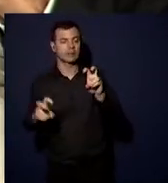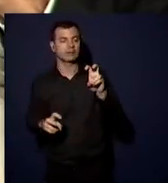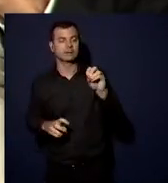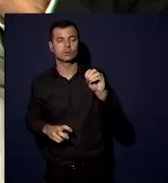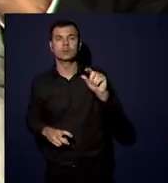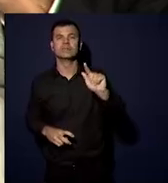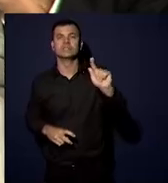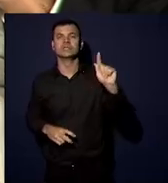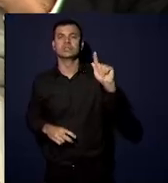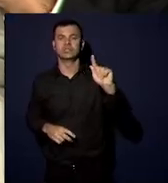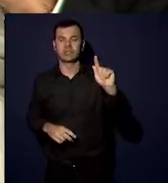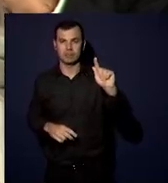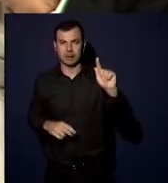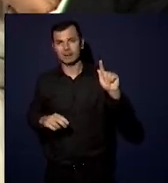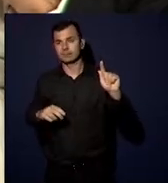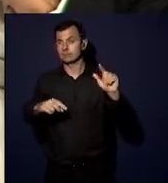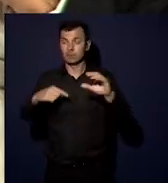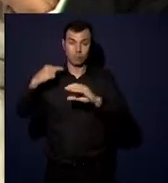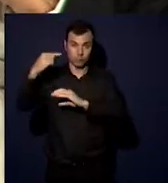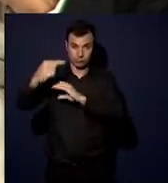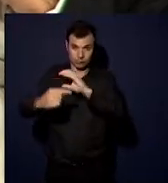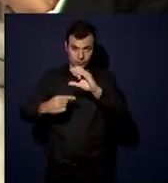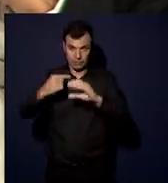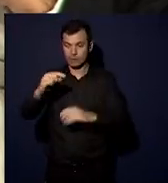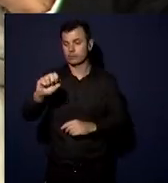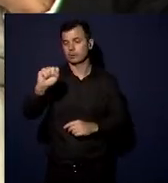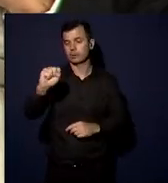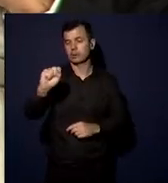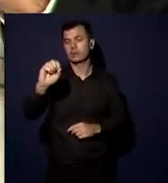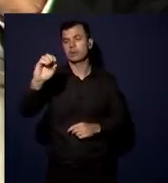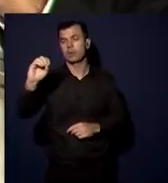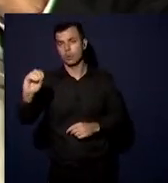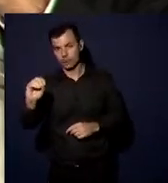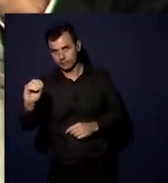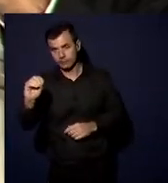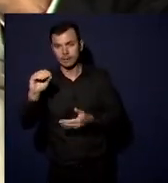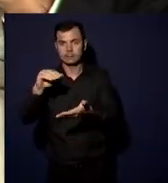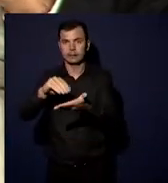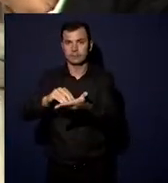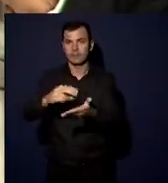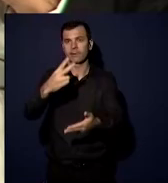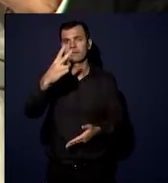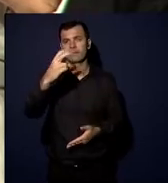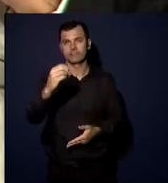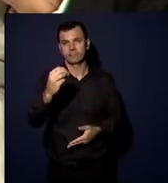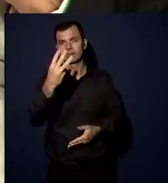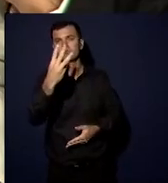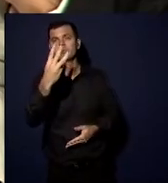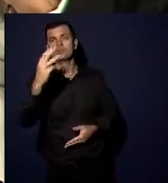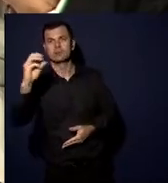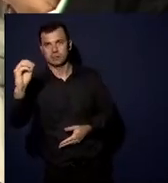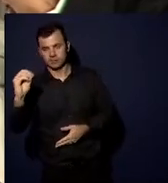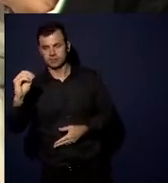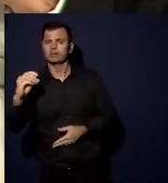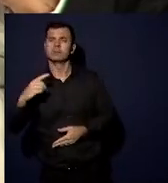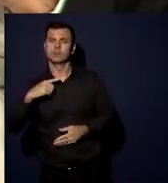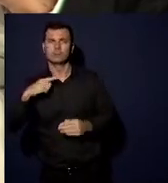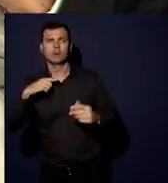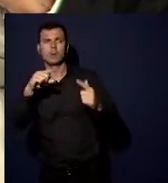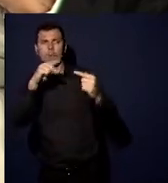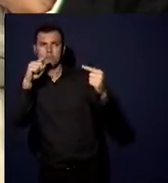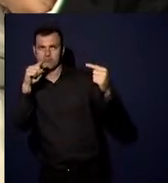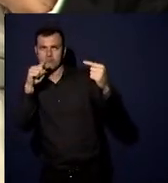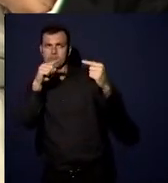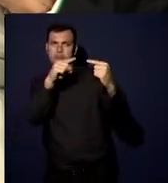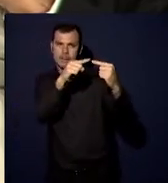de potência nível mundial e a 80 GB em 2030 então uma meta muito bem definida e o Brasil